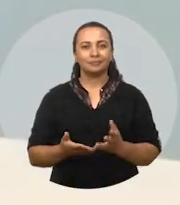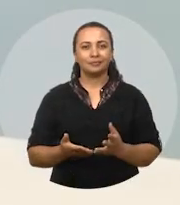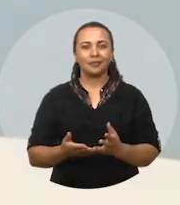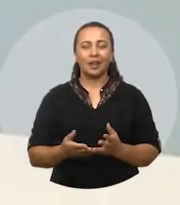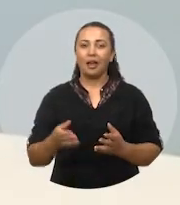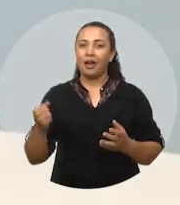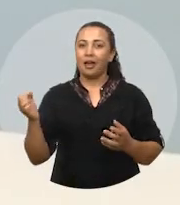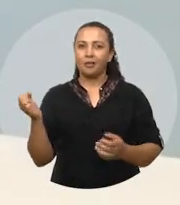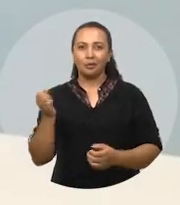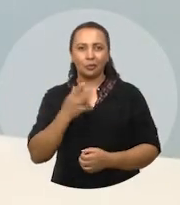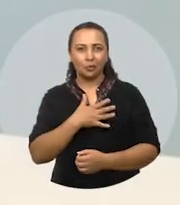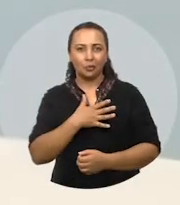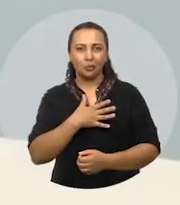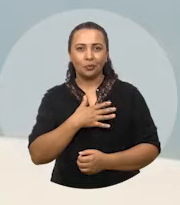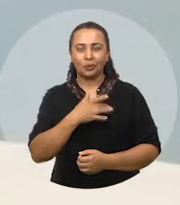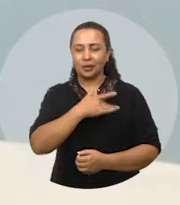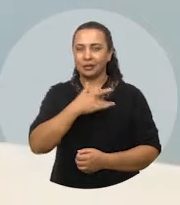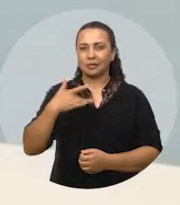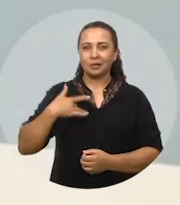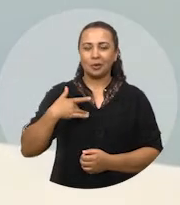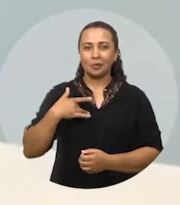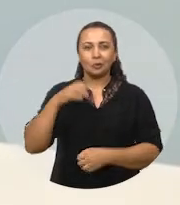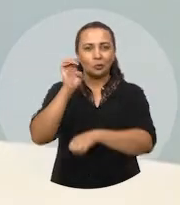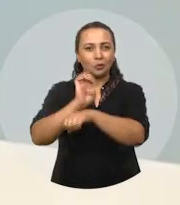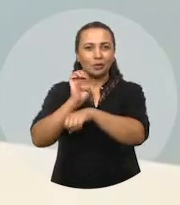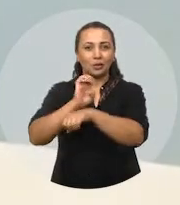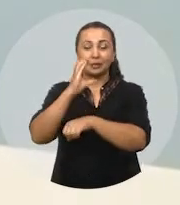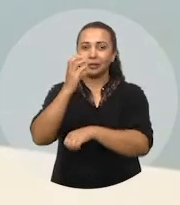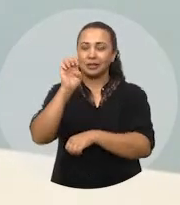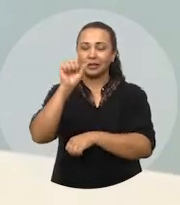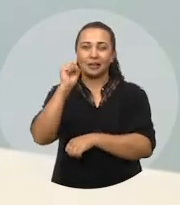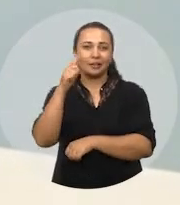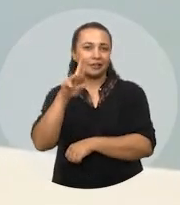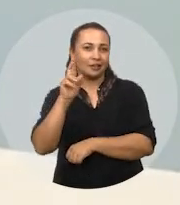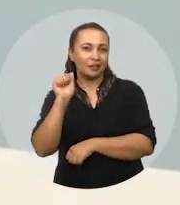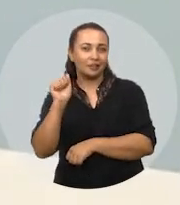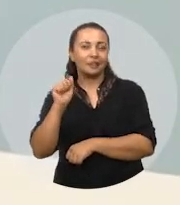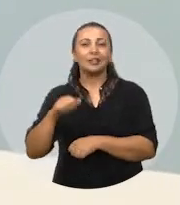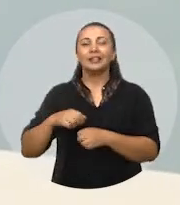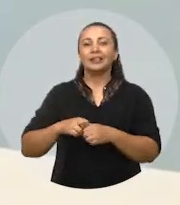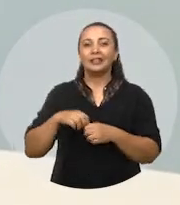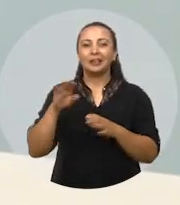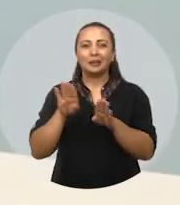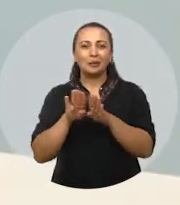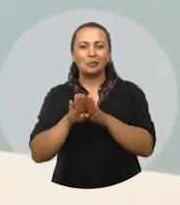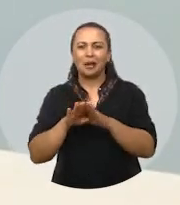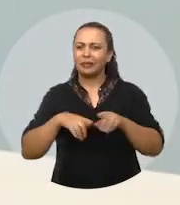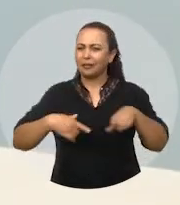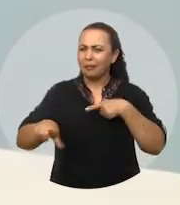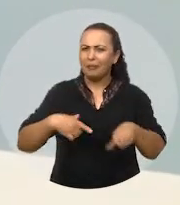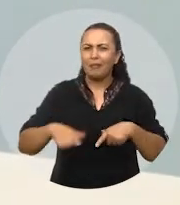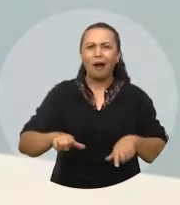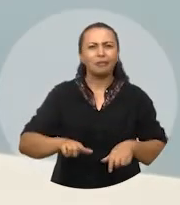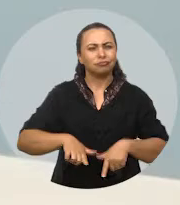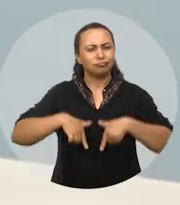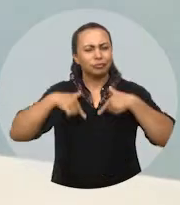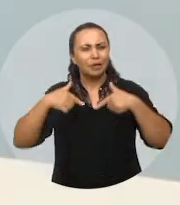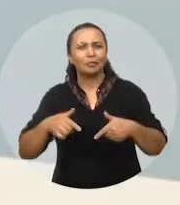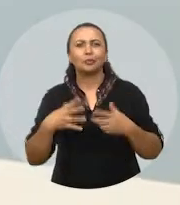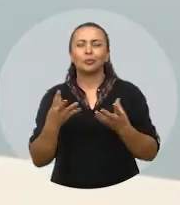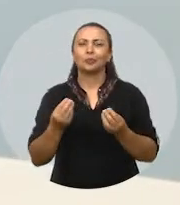Em saúde aqui do estado do Ceará e que ele é fruto de trabalho, muito esforço e principalmente